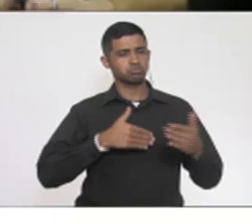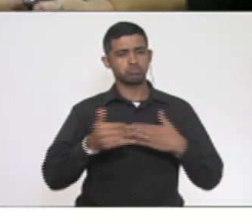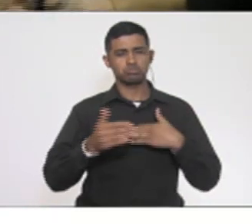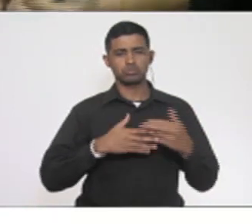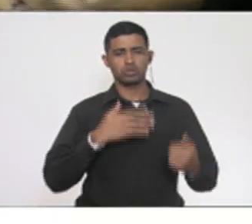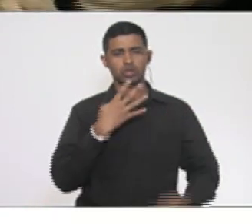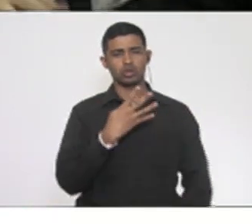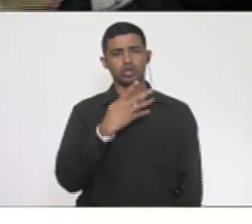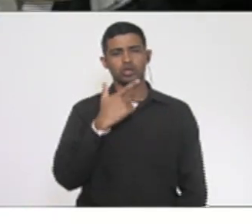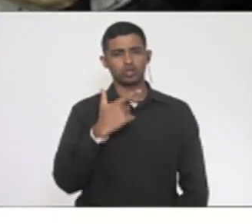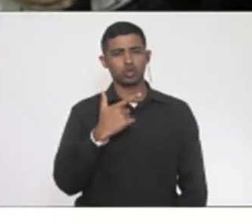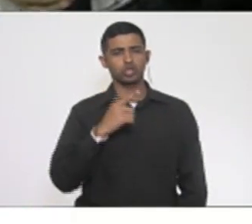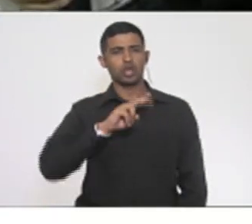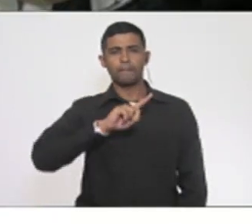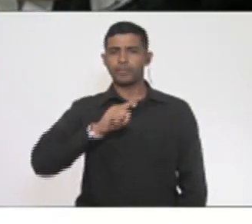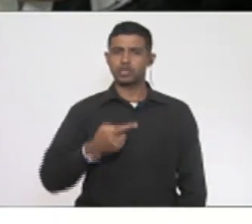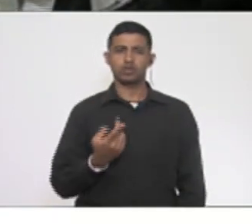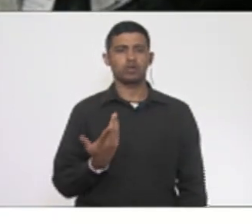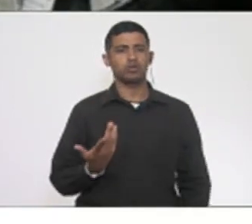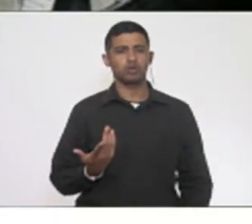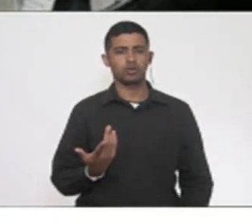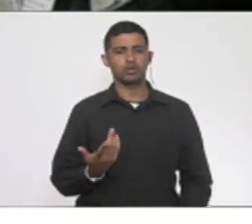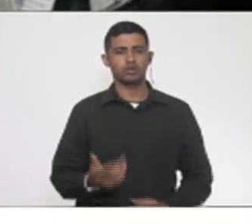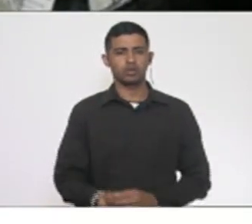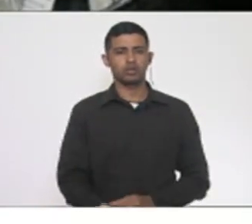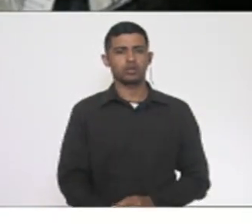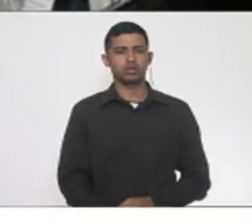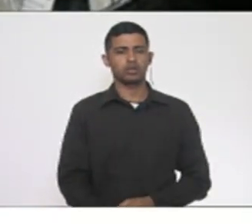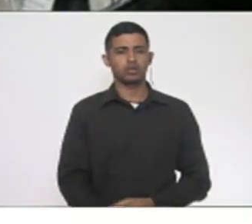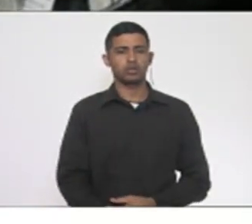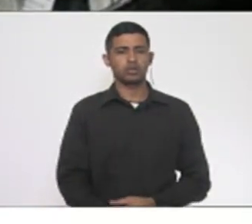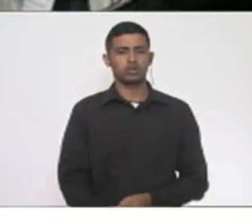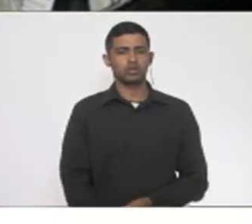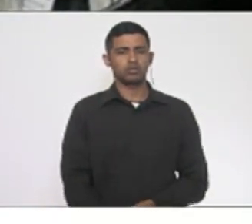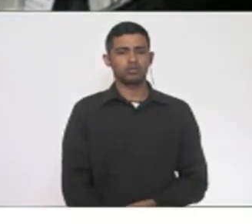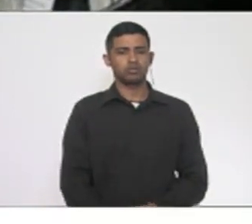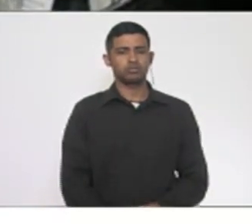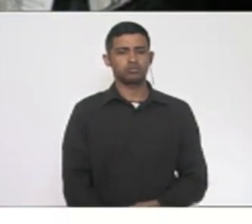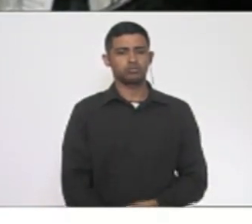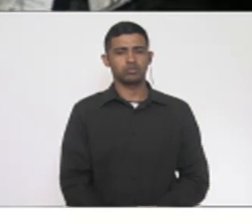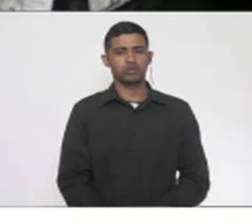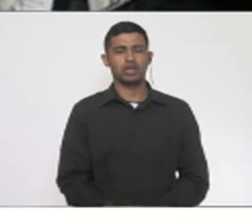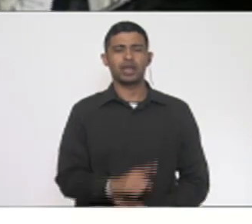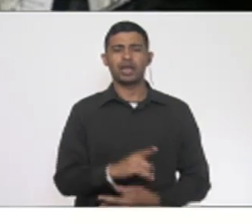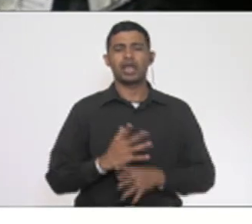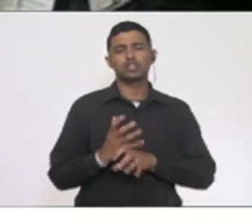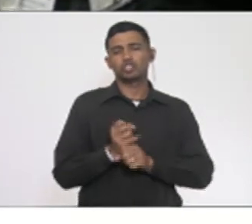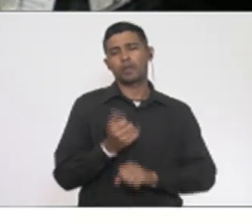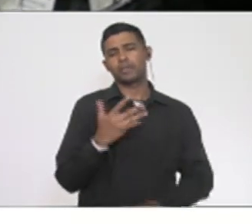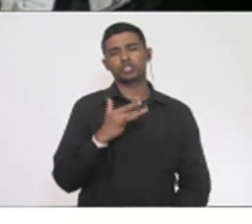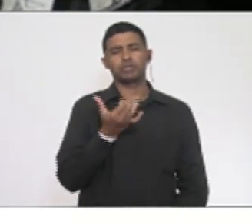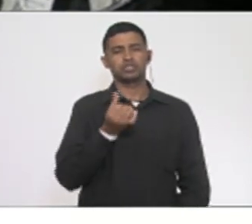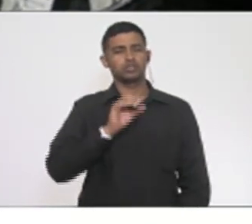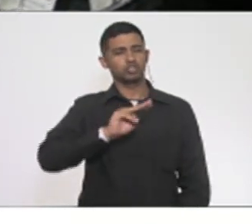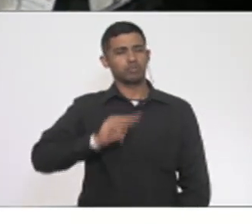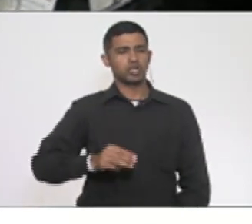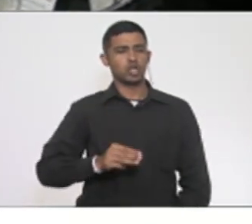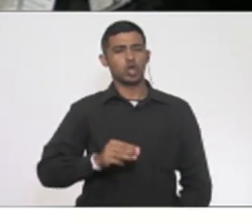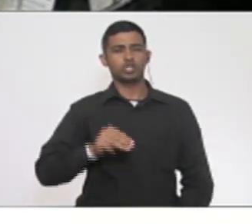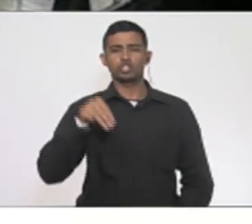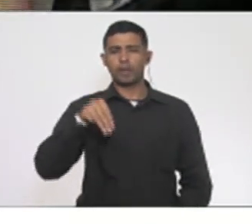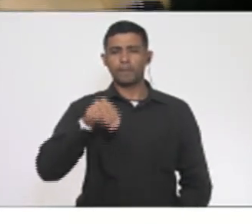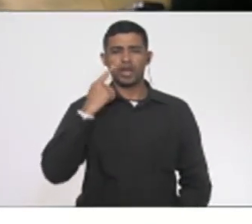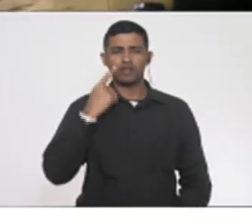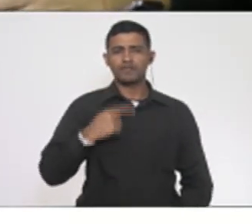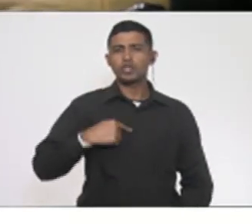ponto de entrada são 40 milhões e o maior ponto de saída, eu não sei de cabeça, mas deve ser algo em torno de 6 milhões de metros cúbicos, ninguém